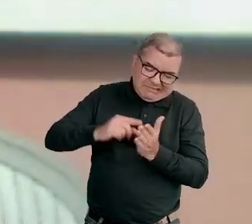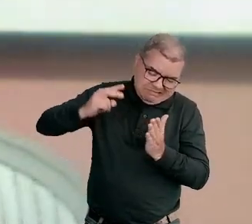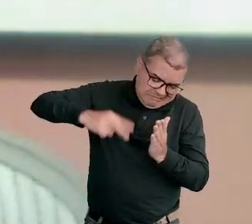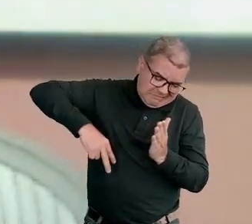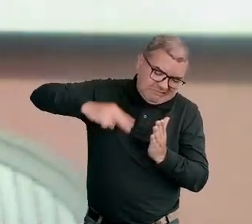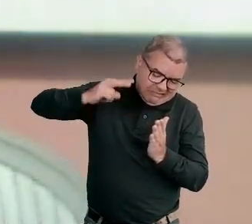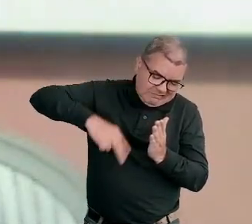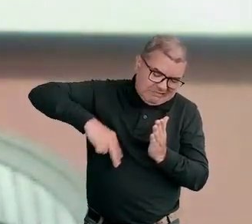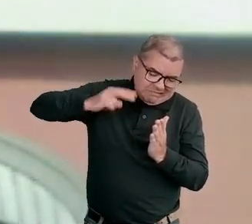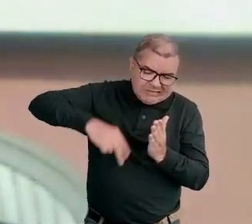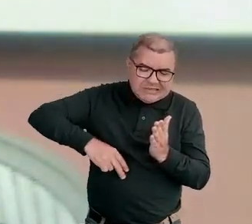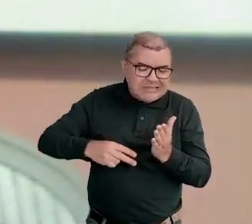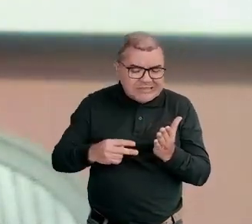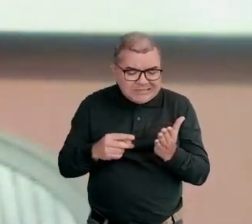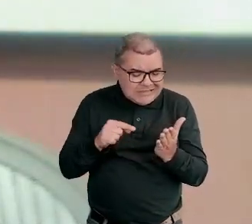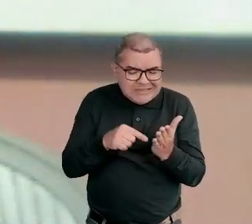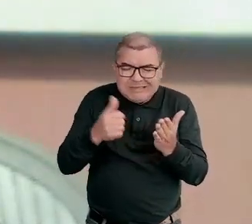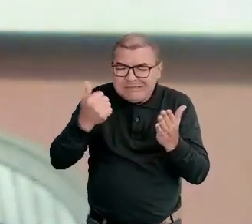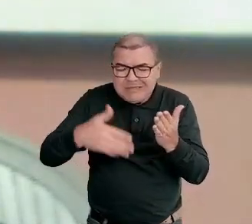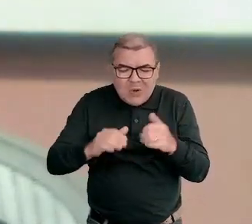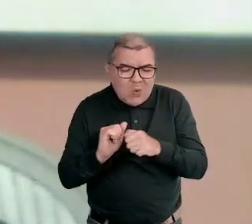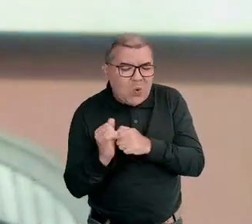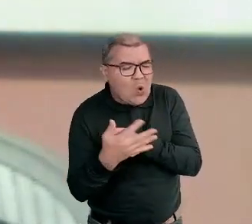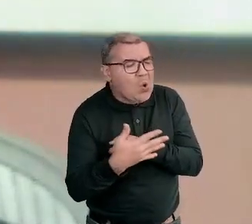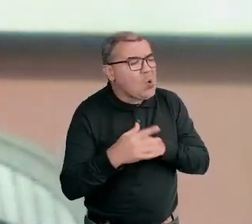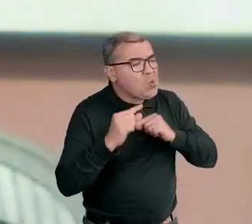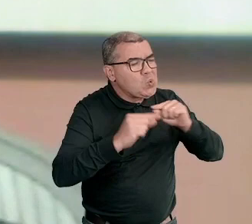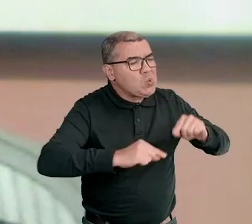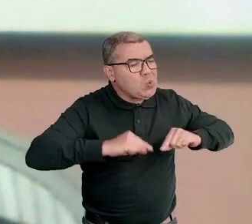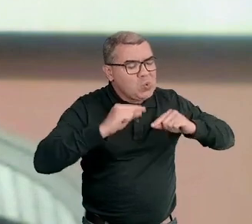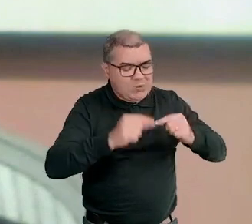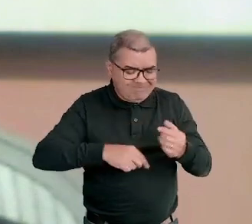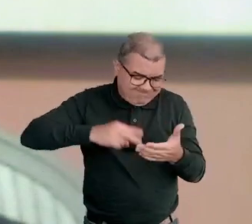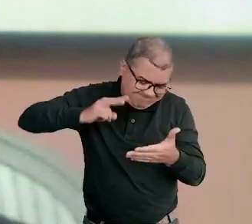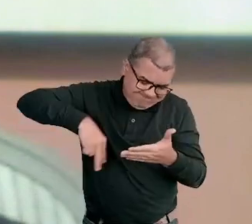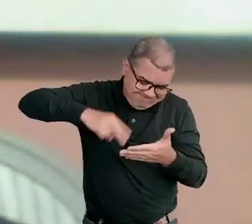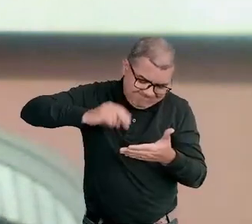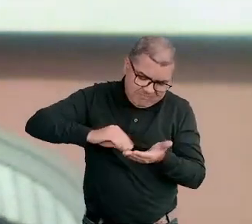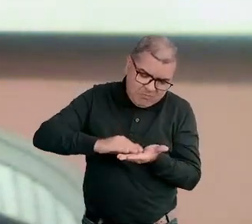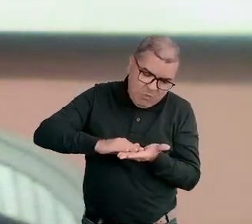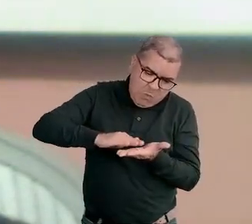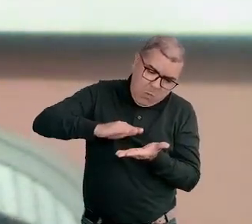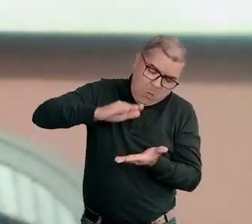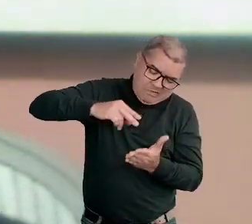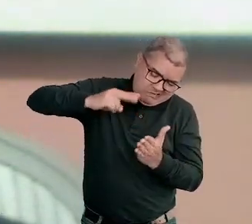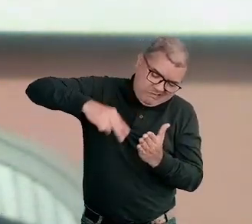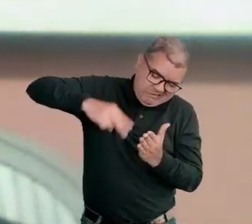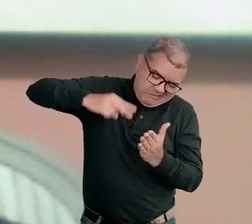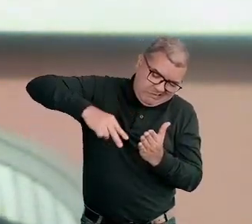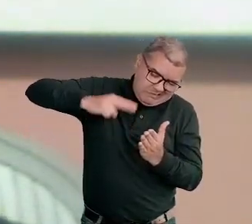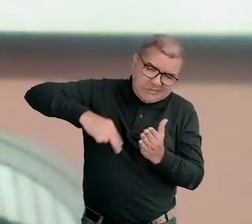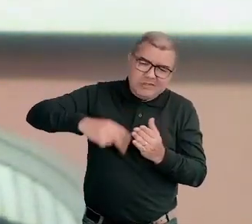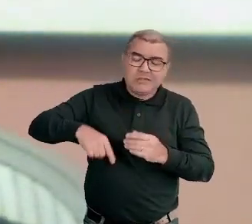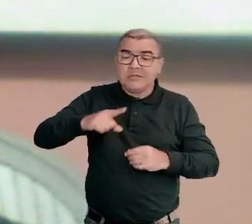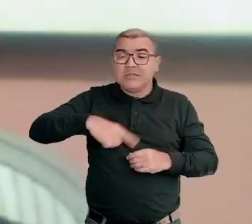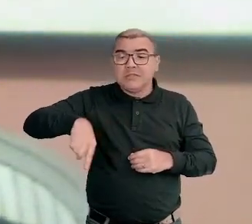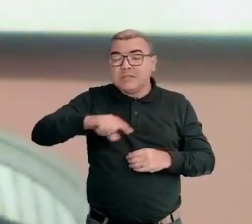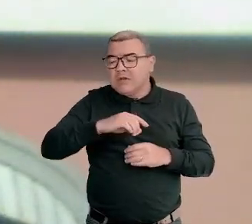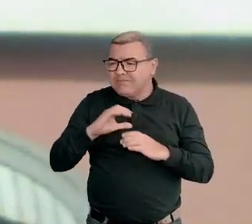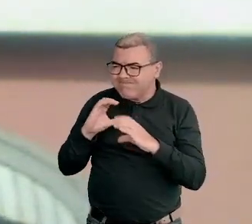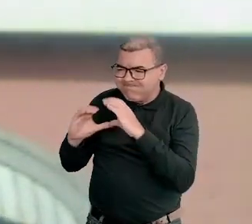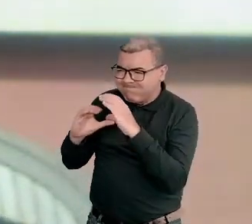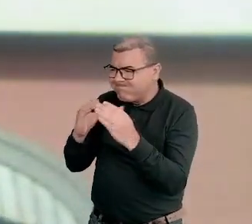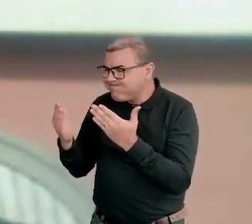que iam saindo, tentando entender rapidamente, e nos dedicamos a confortar e criar mecanismos